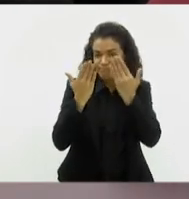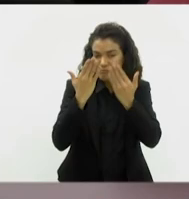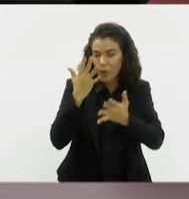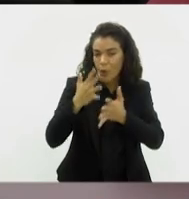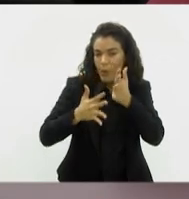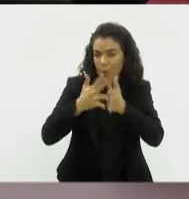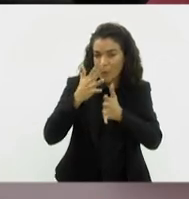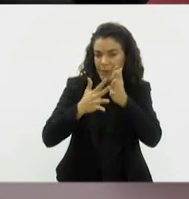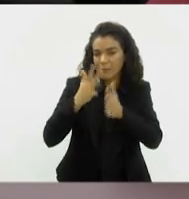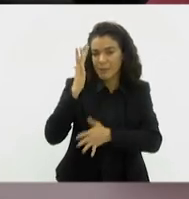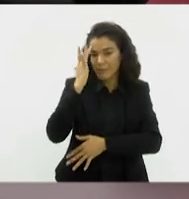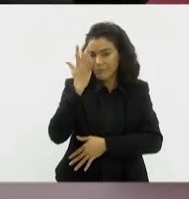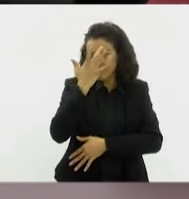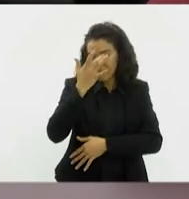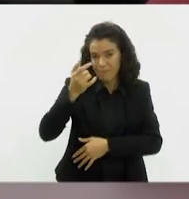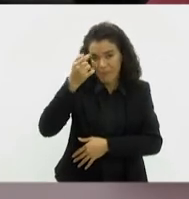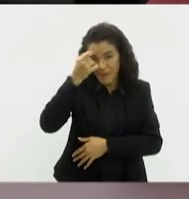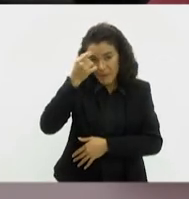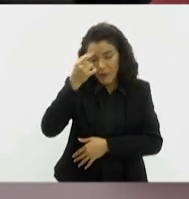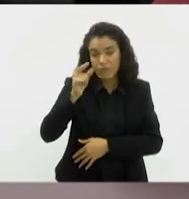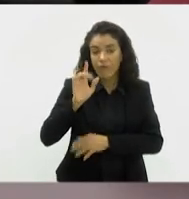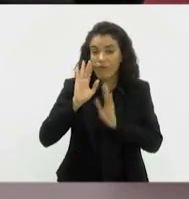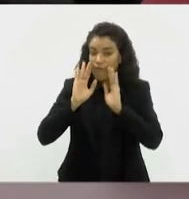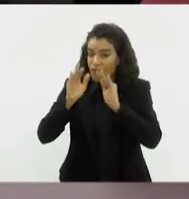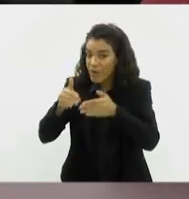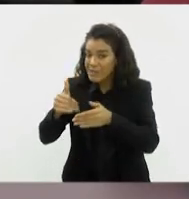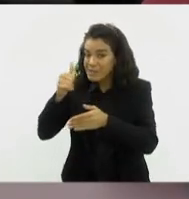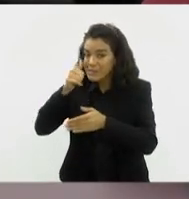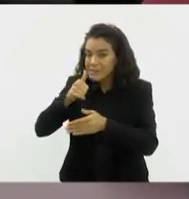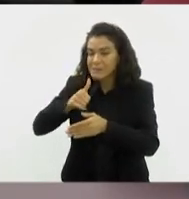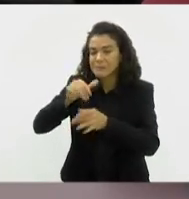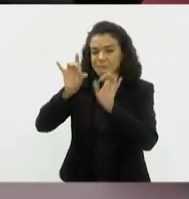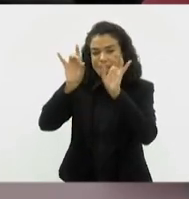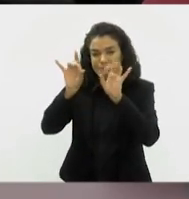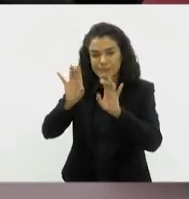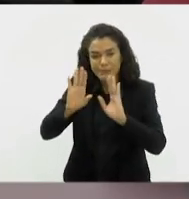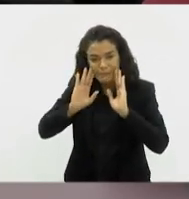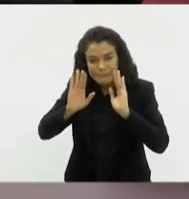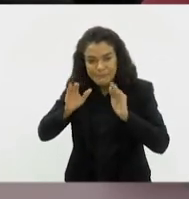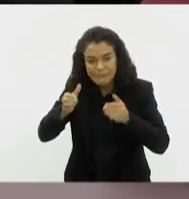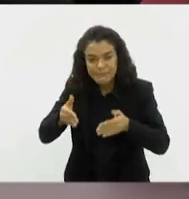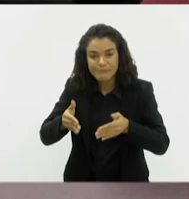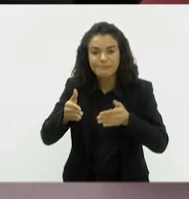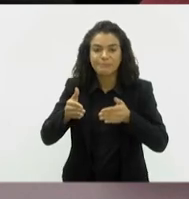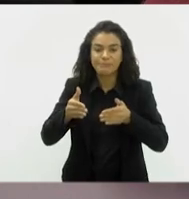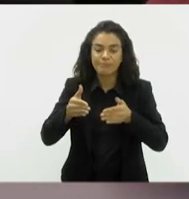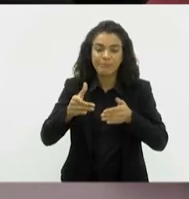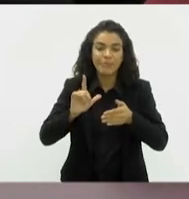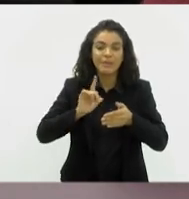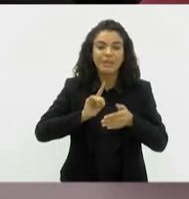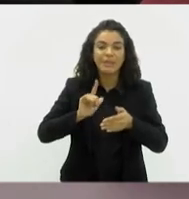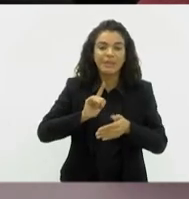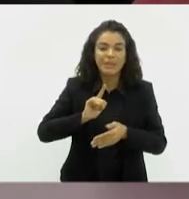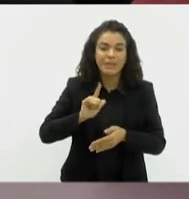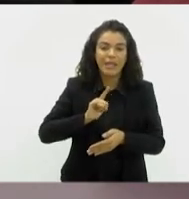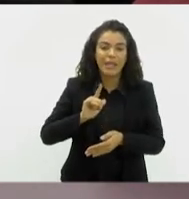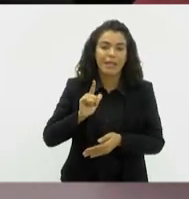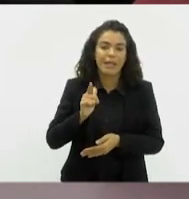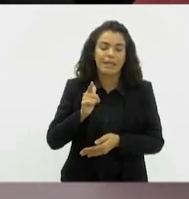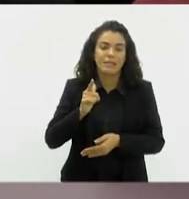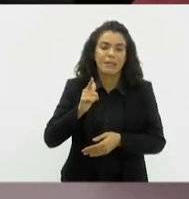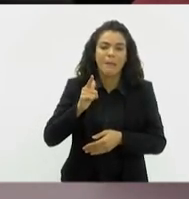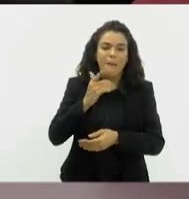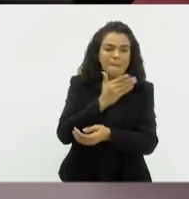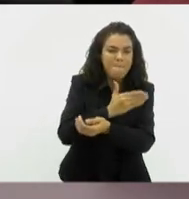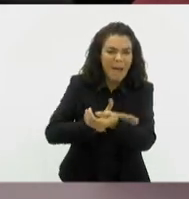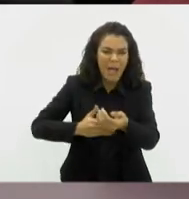e muito focado nas meninas, especialmente, que têm um nível de automutilação